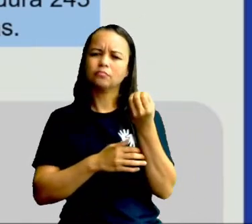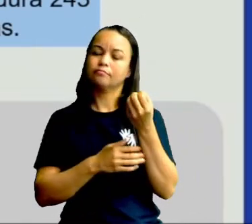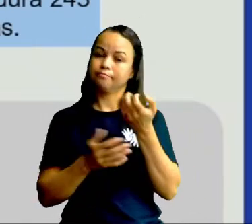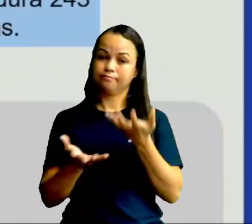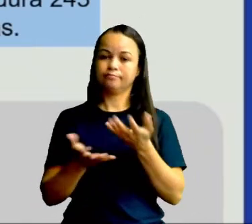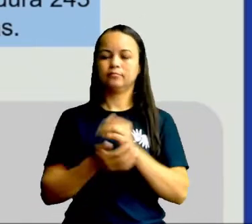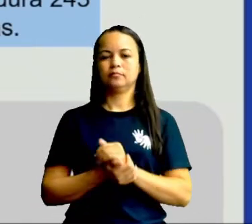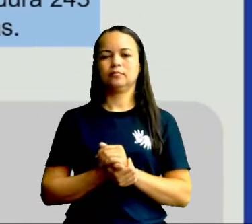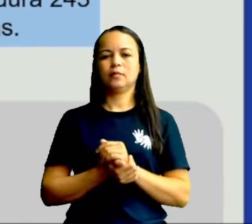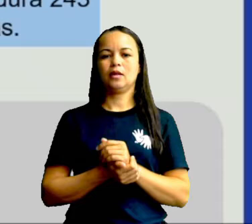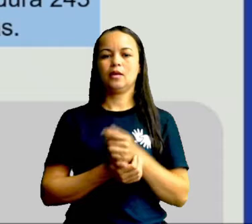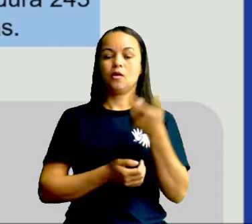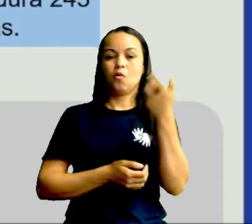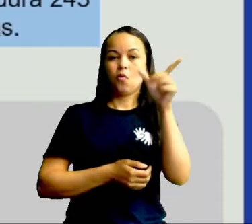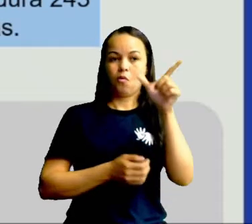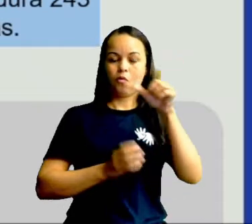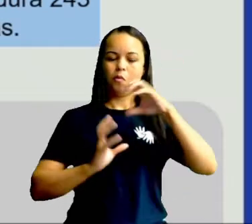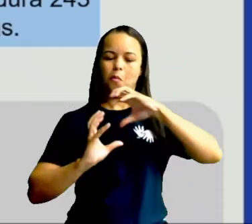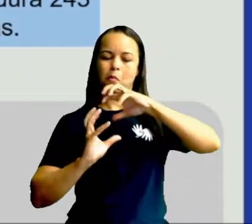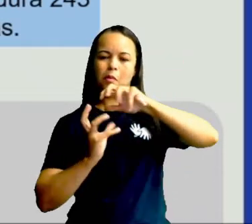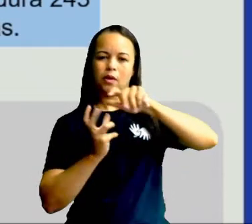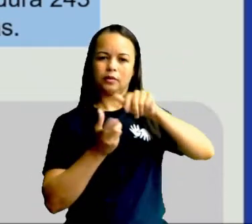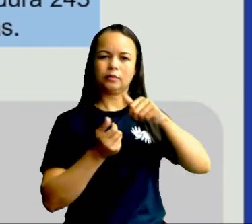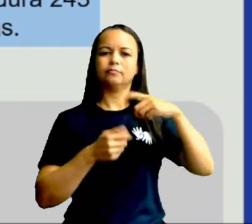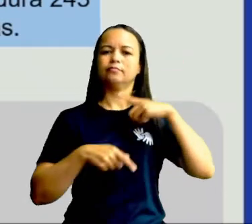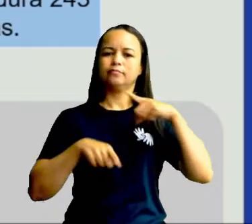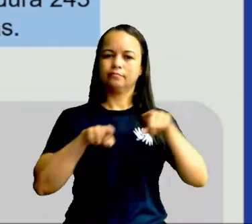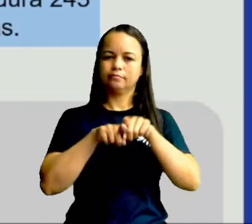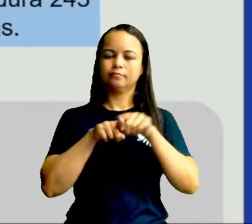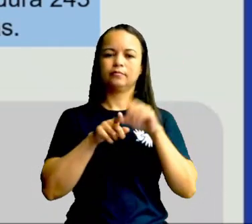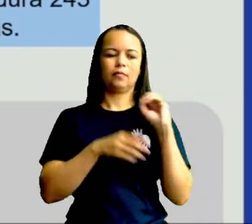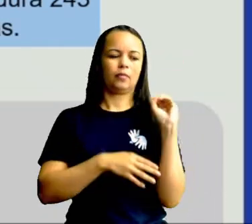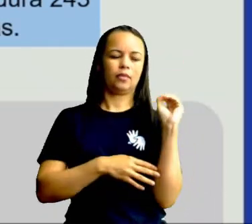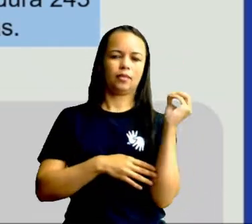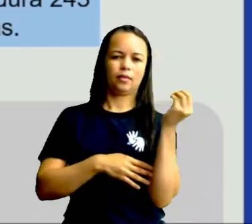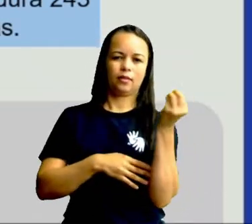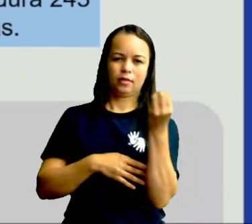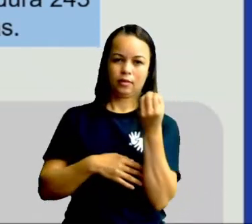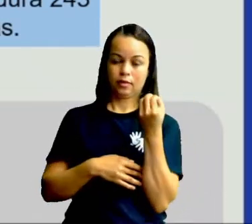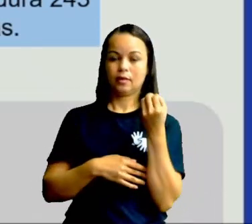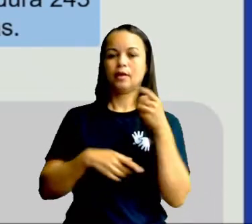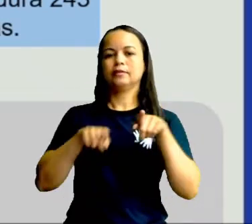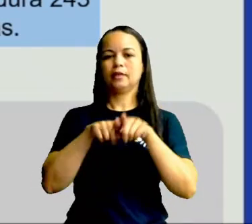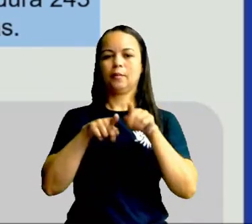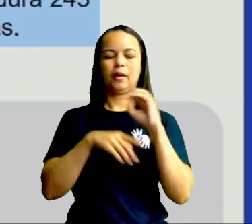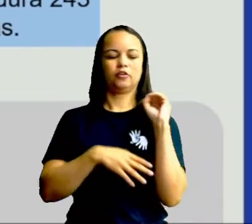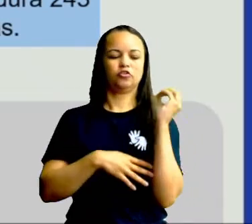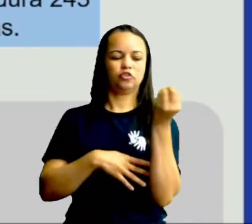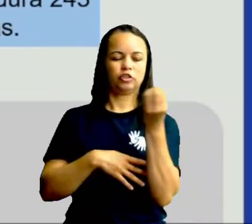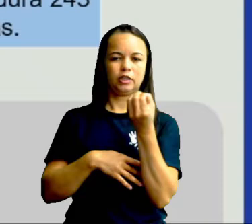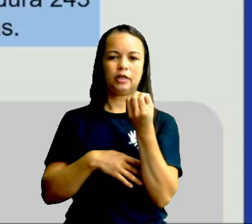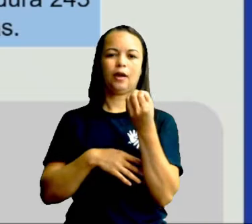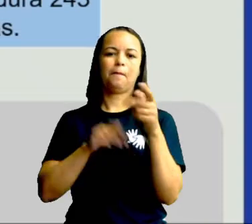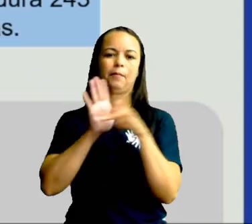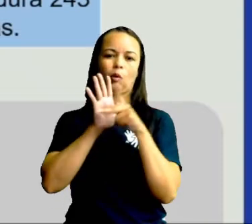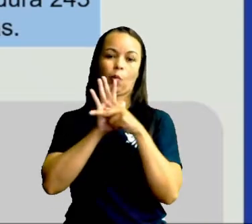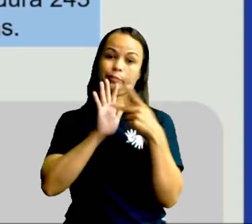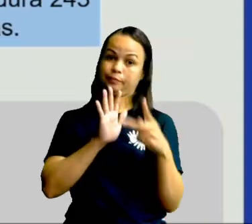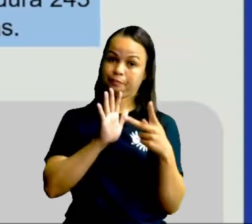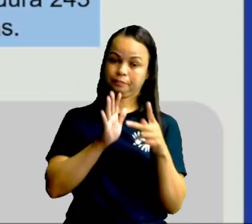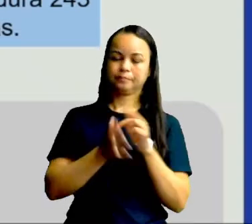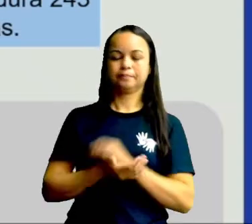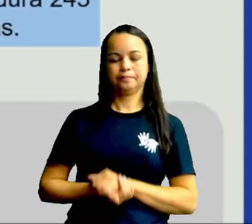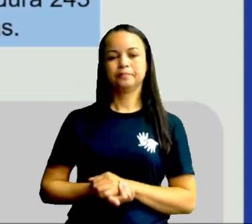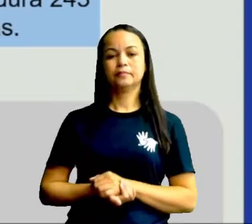Ó. Os outros planetas também fazem o movimento de rotação, ou seja, eles também giram em torno dele